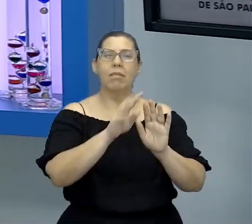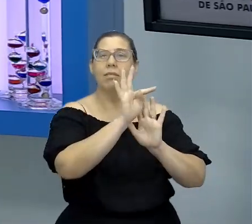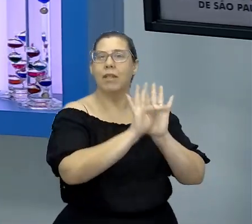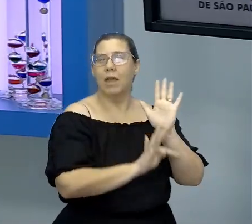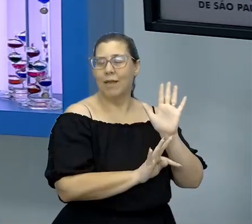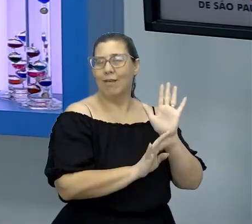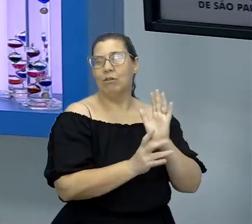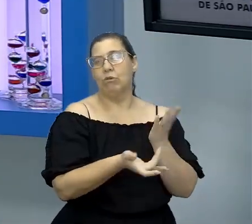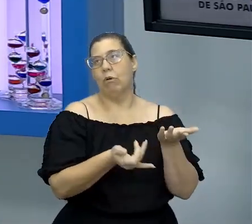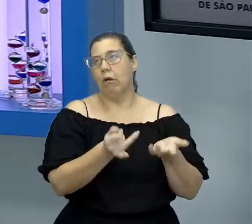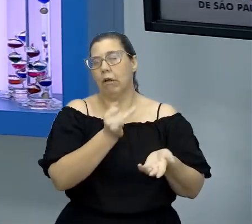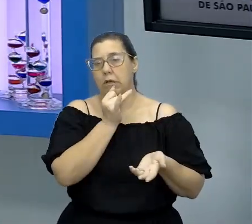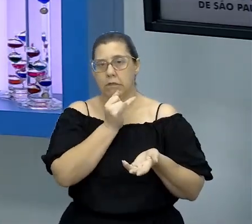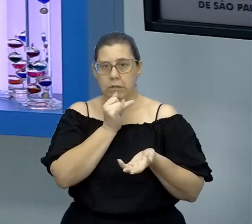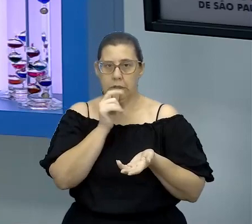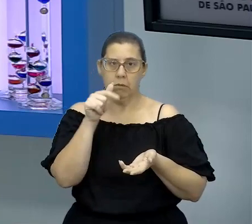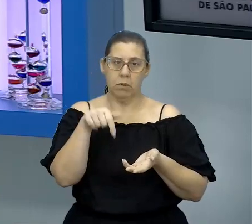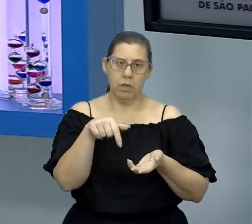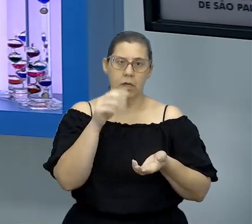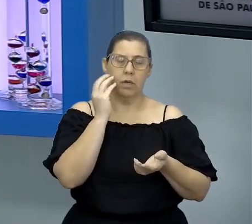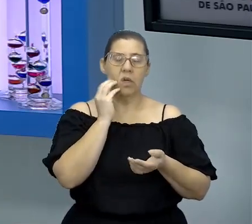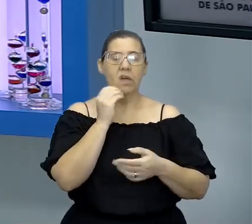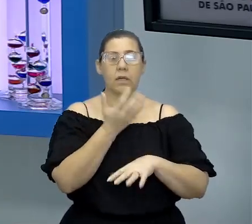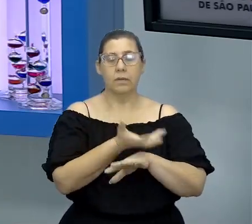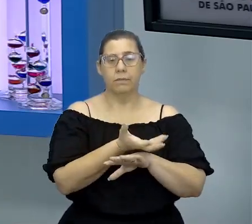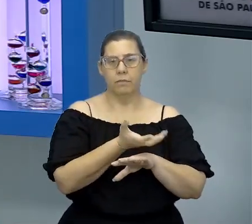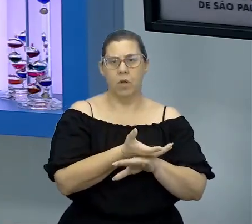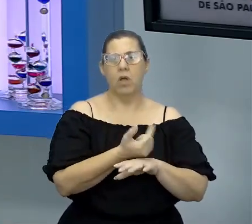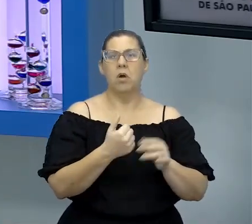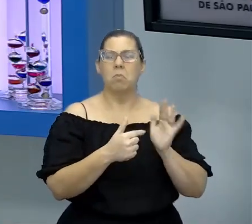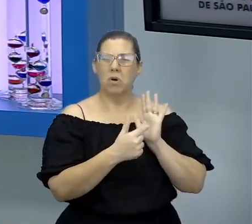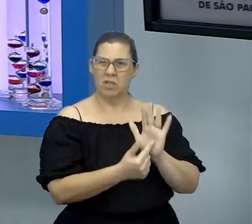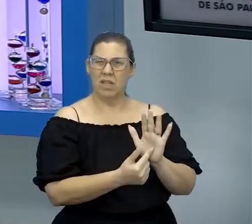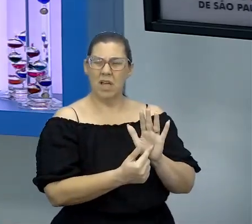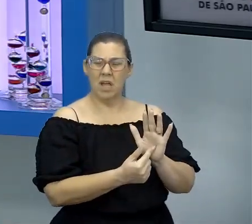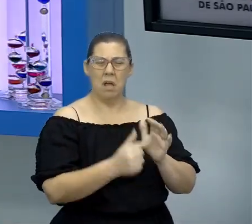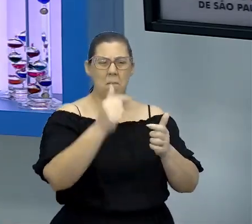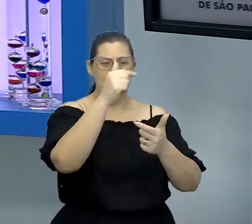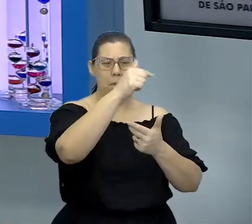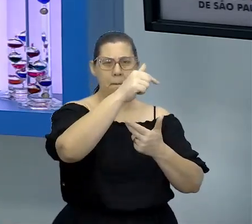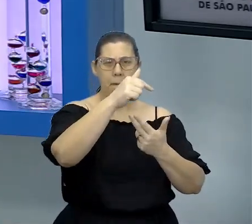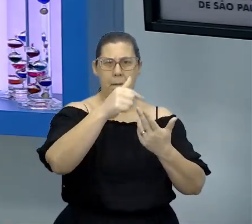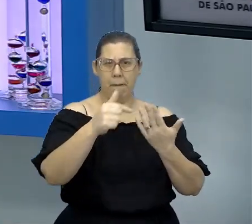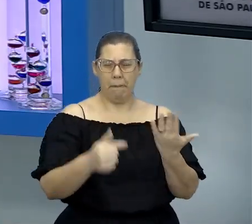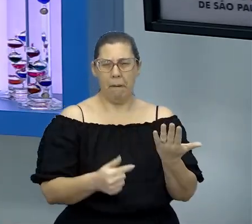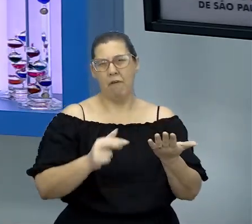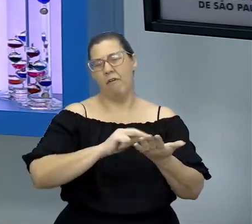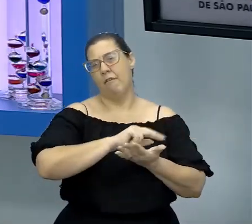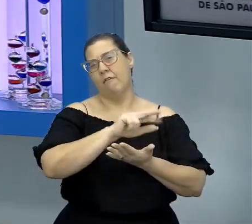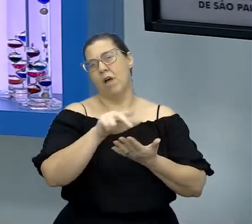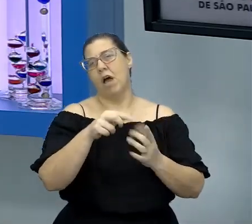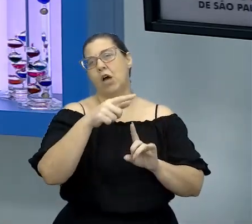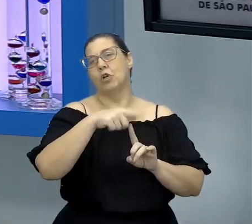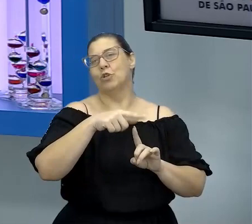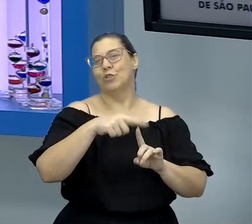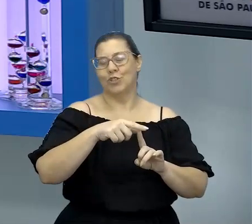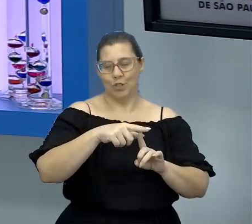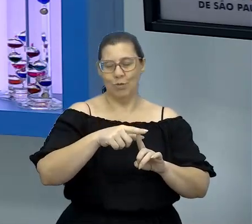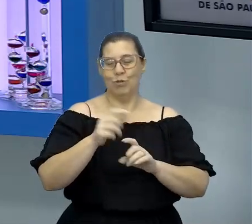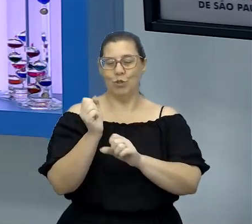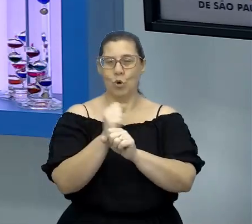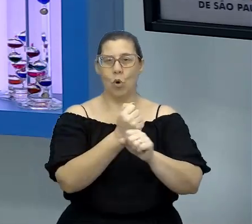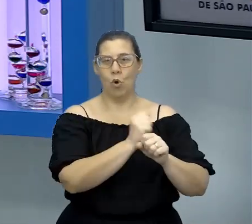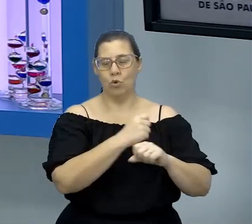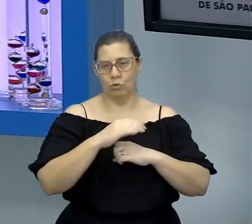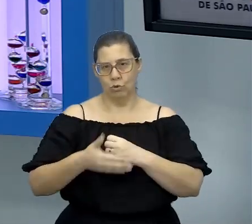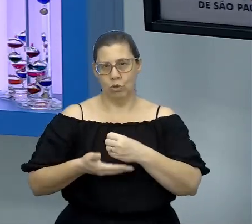Então, por exemplo, aqui, né, no nosso componente, eu passei vários exemplos de construções sustentáveis, né? E os passos